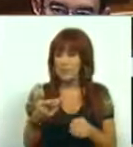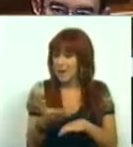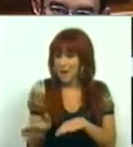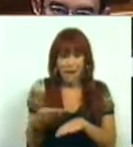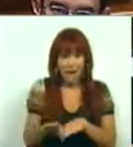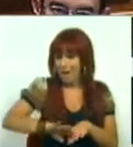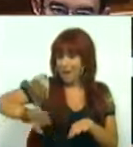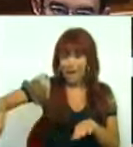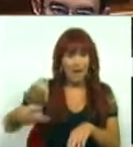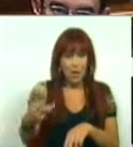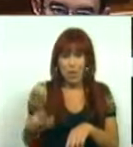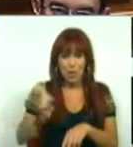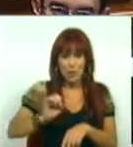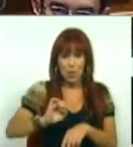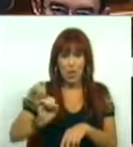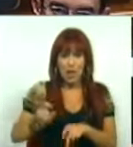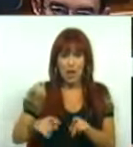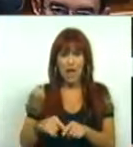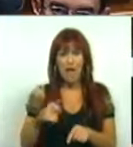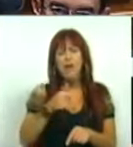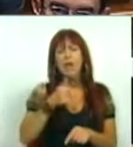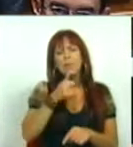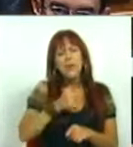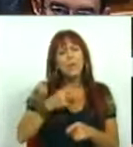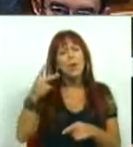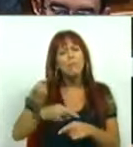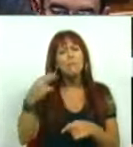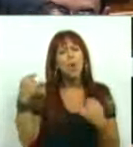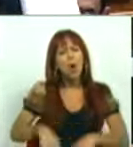ficam isentos deste corte. É uma medida violenta,